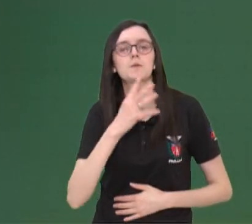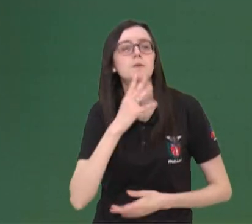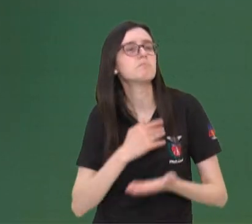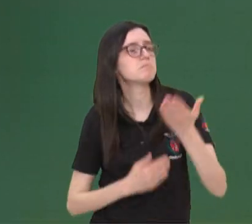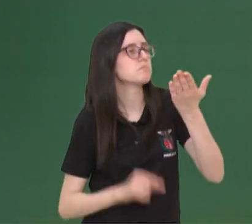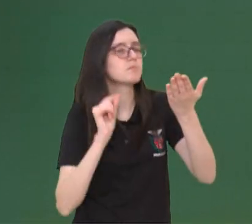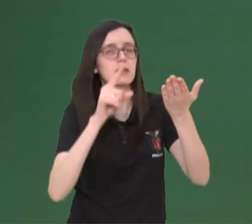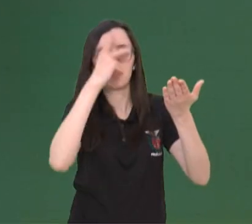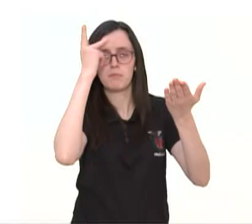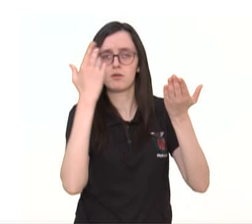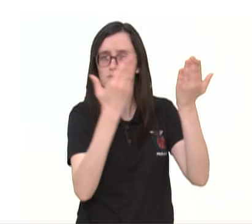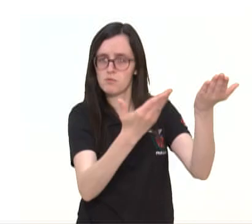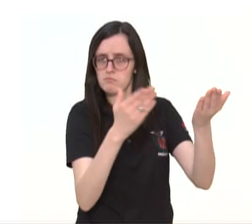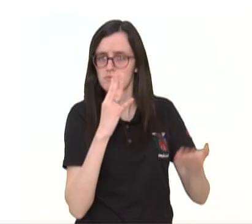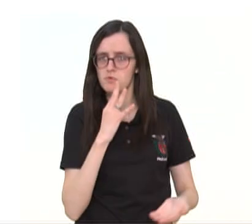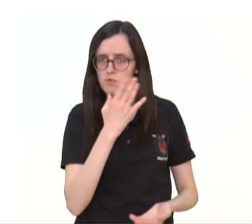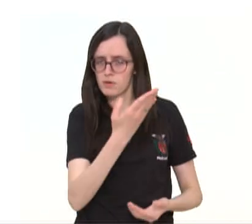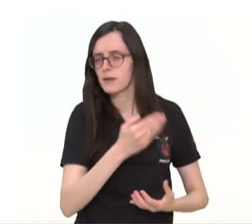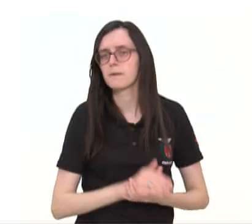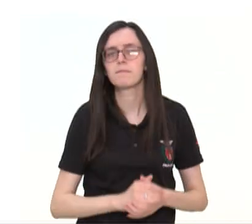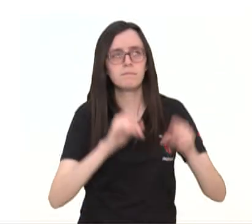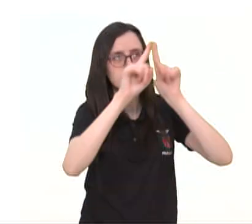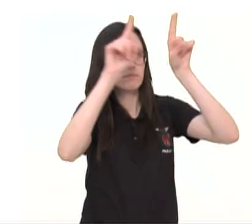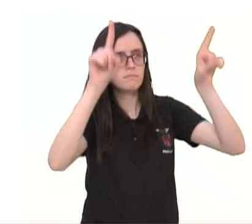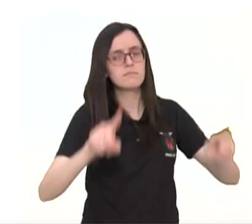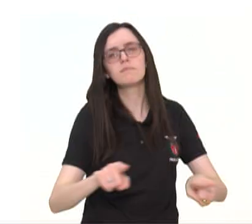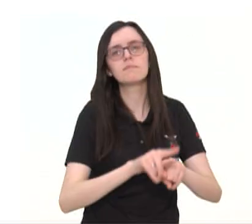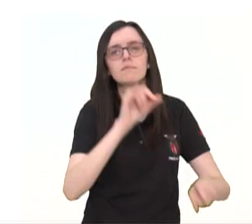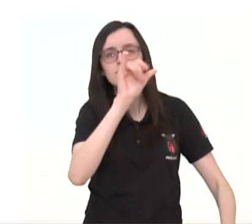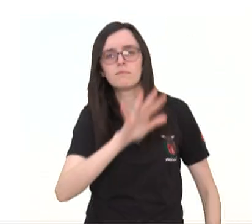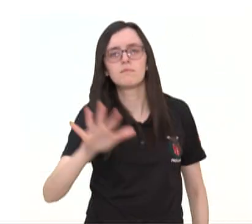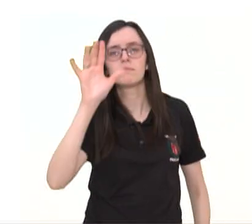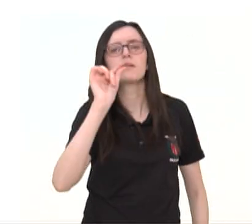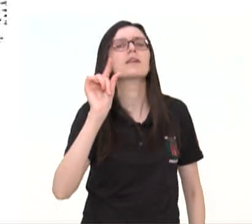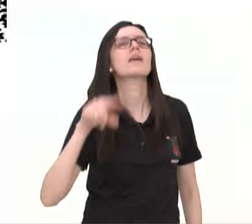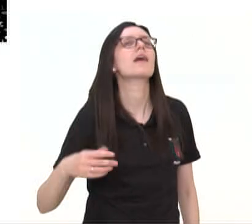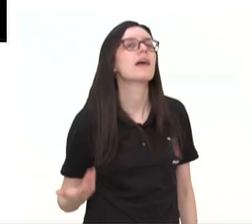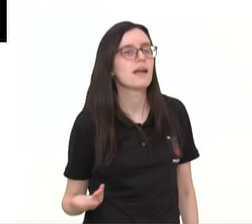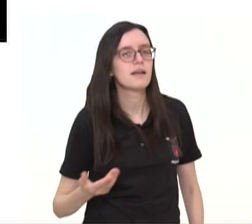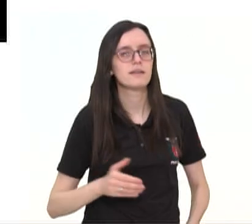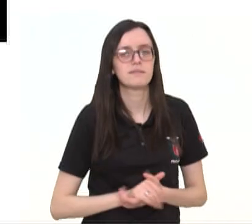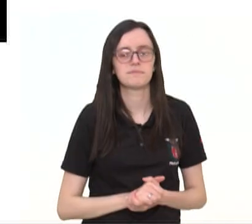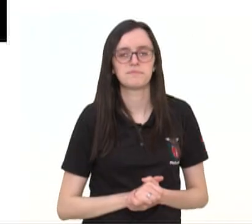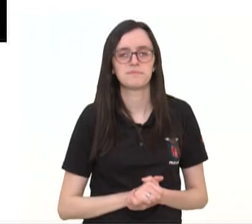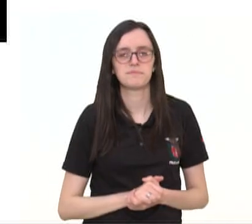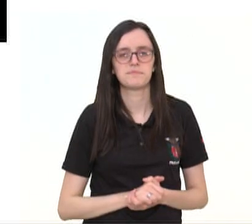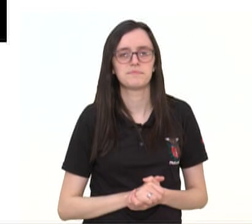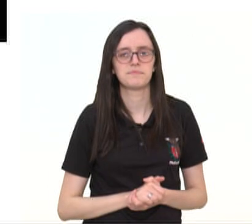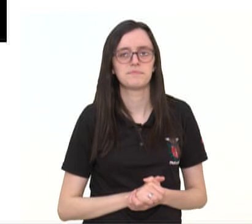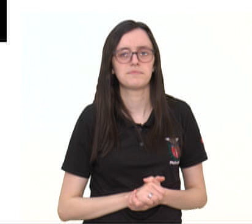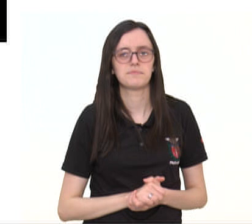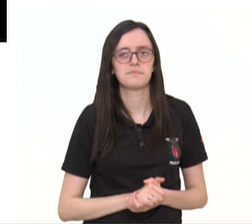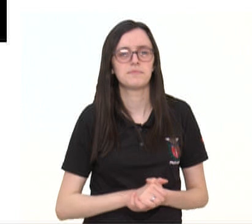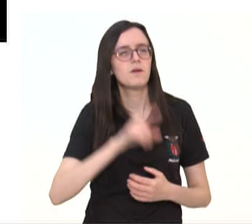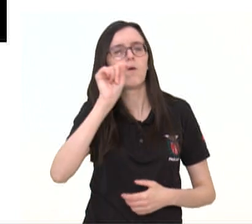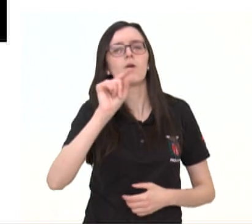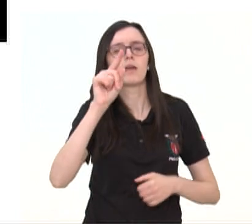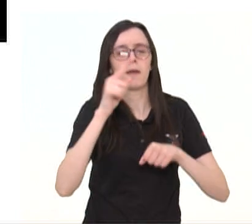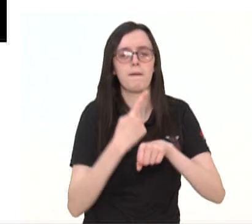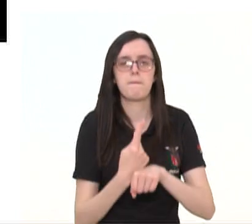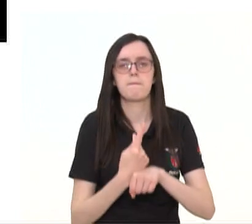exemplo, essa pessoa. Aqui nós temos nada mais, nada menos do que o